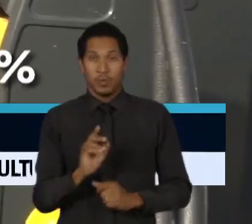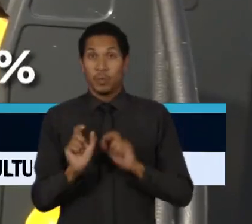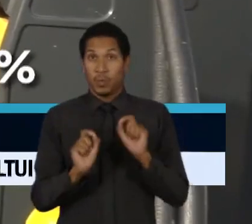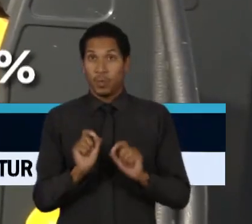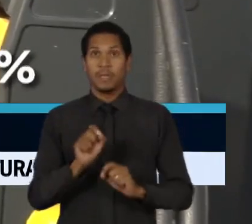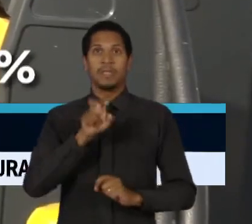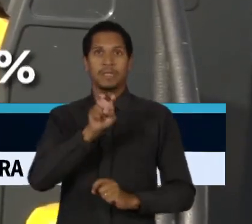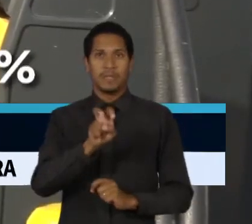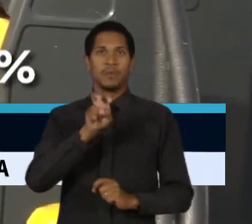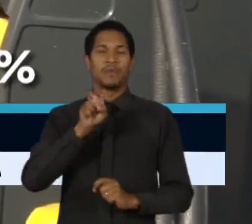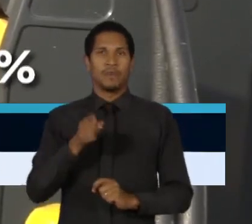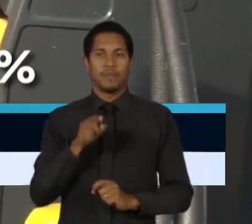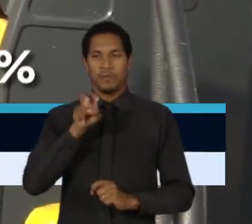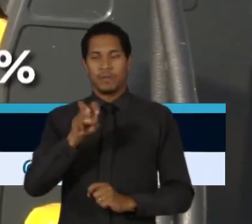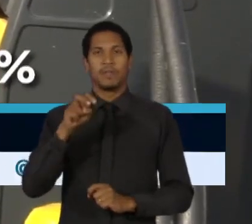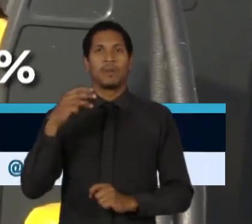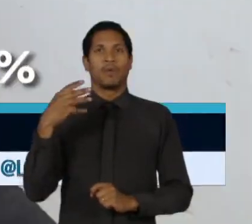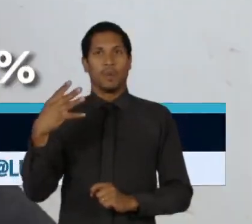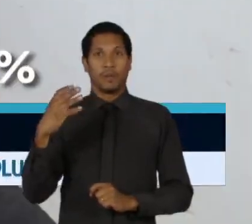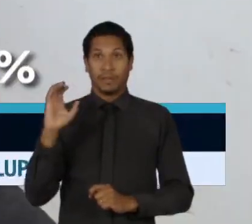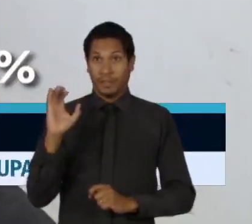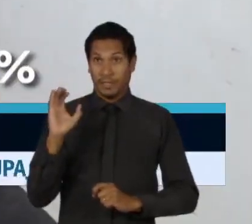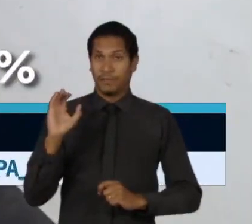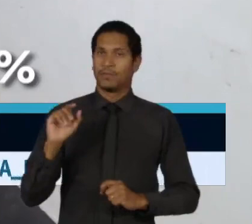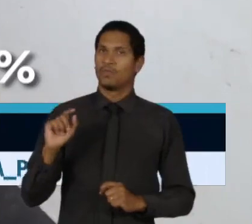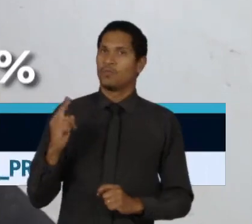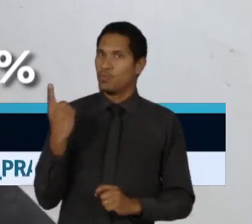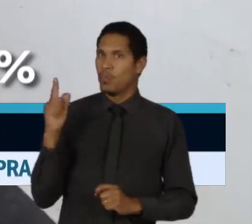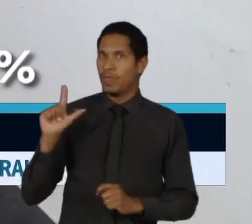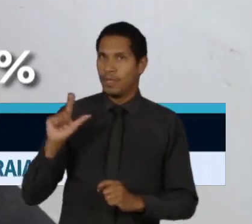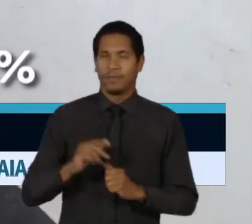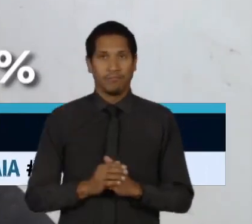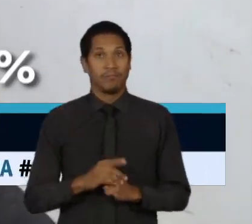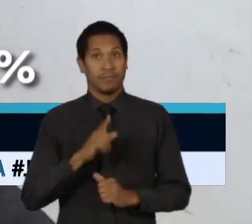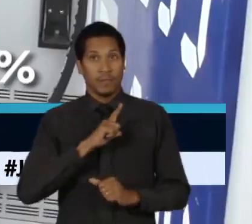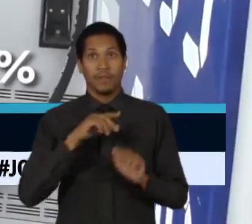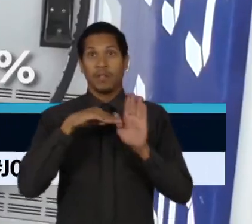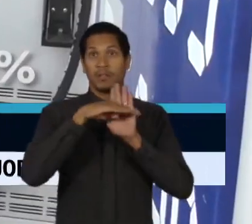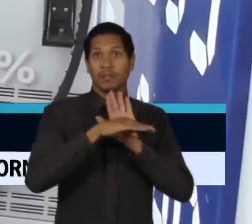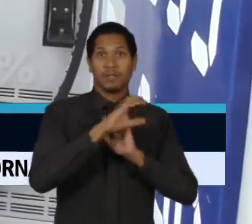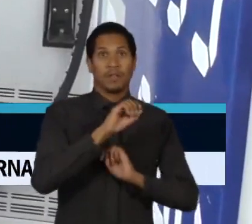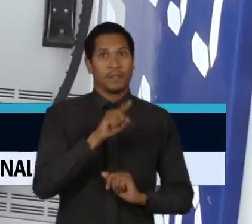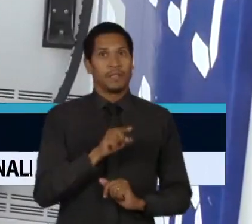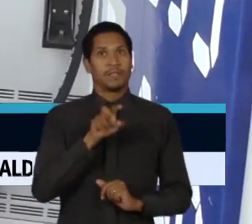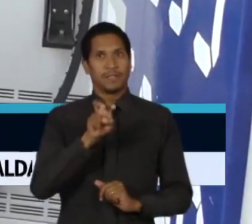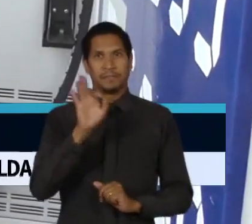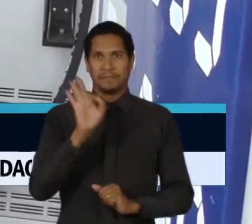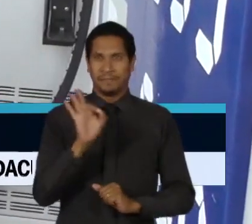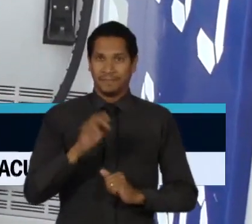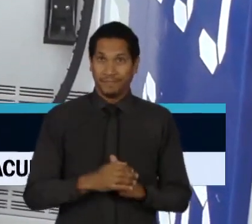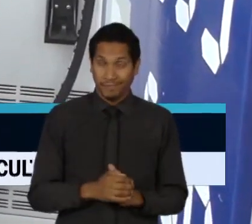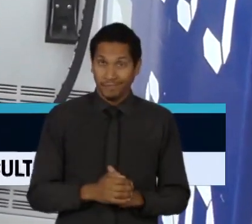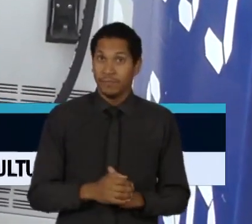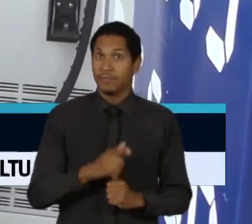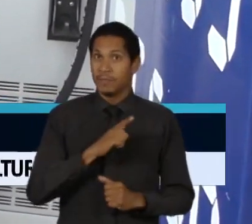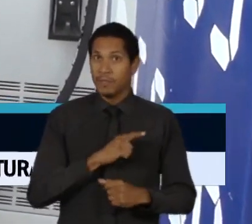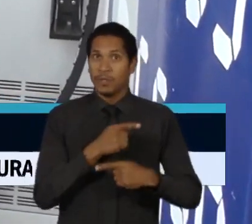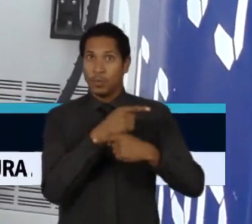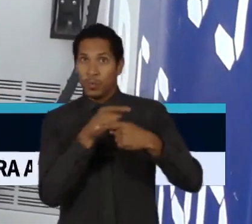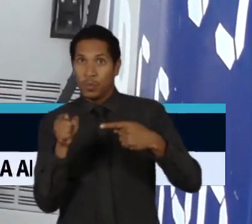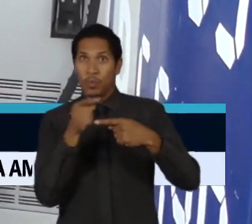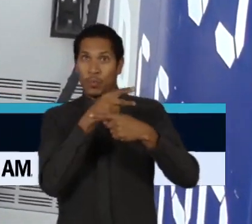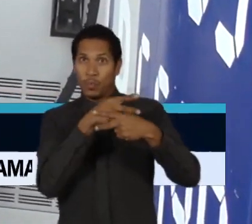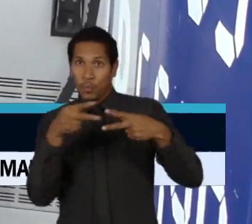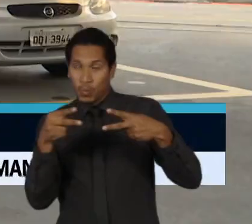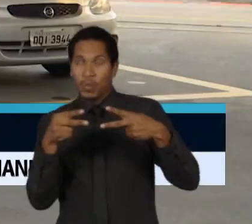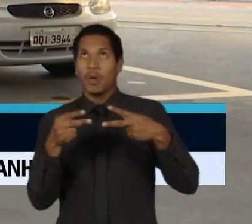em R$ 5,54, uma redução de 0,5%. Mas é o menor preço desde a segunda semana de agosto